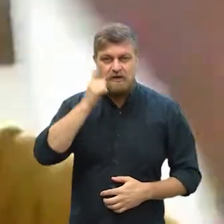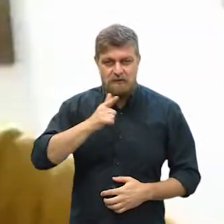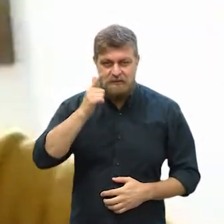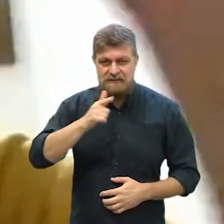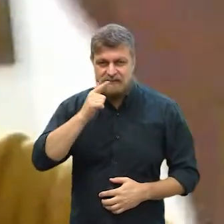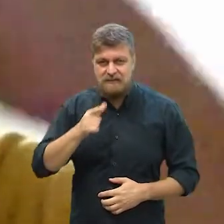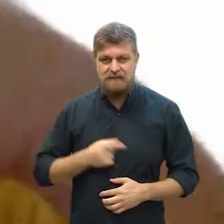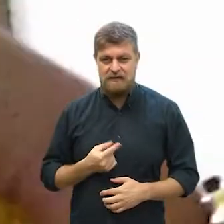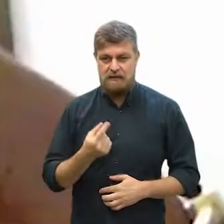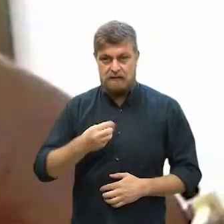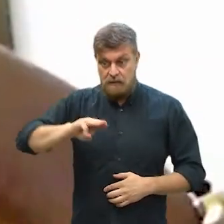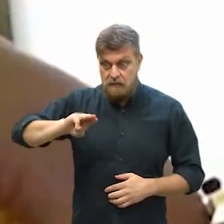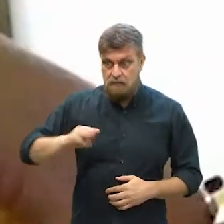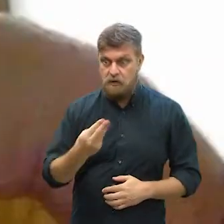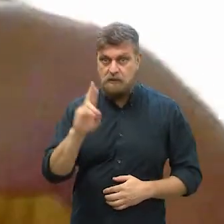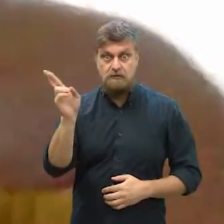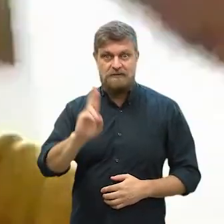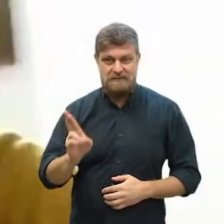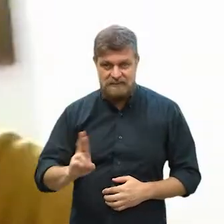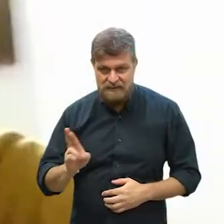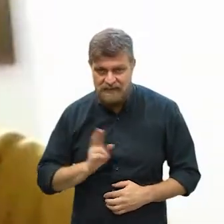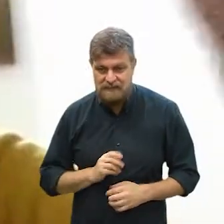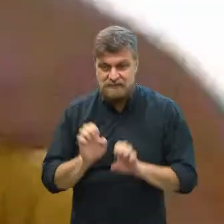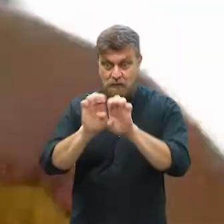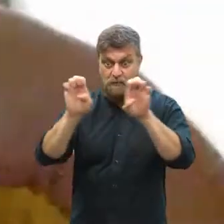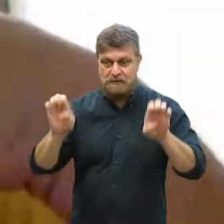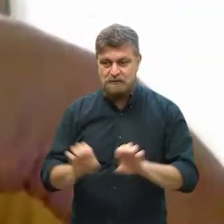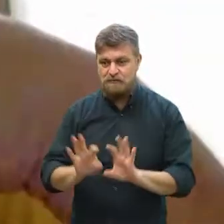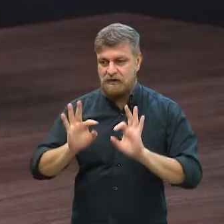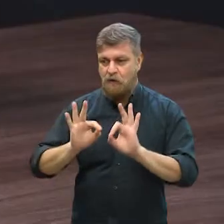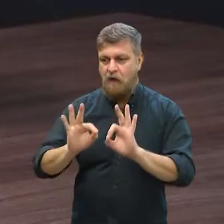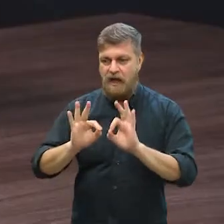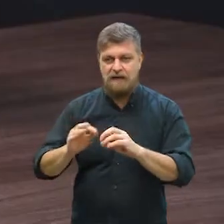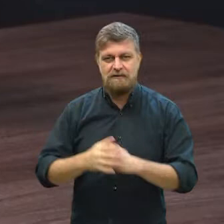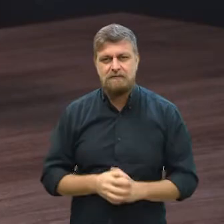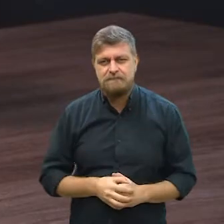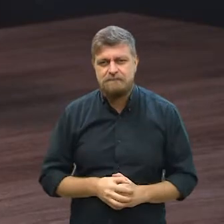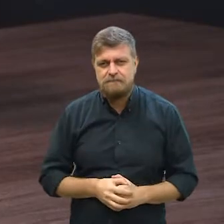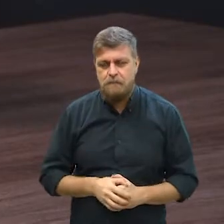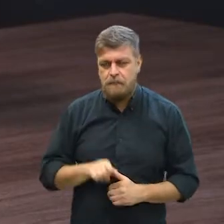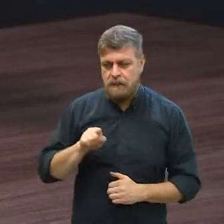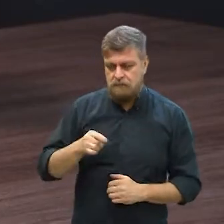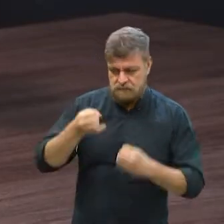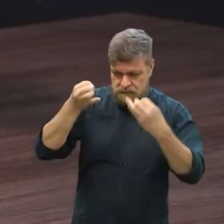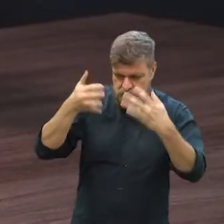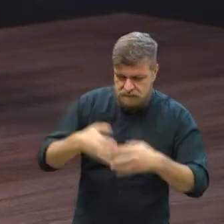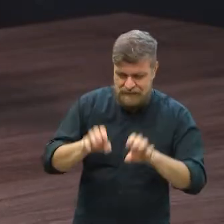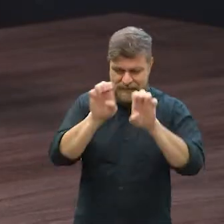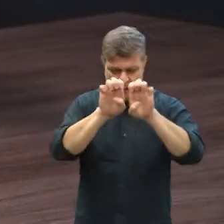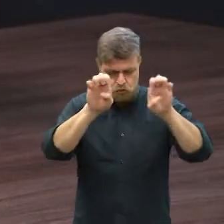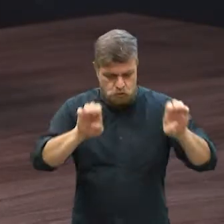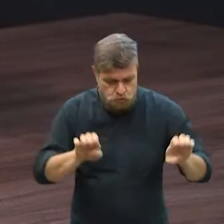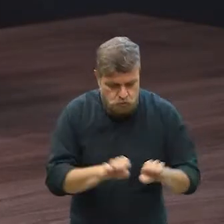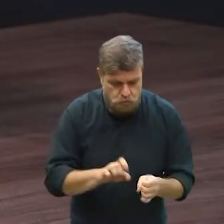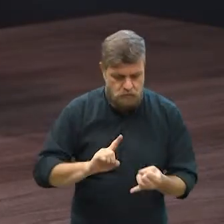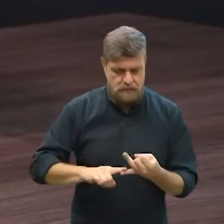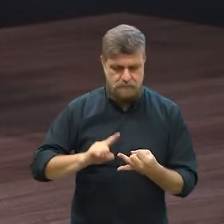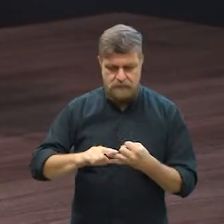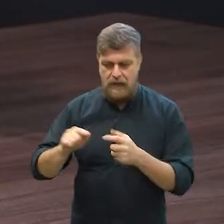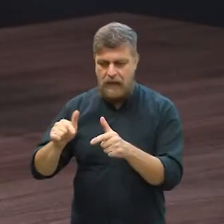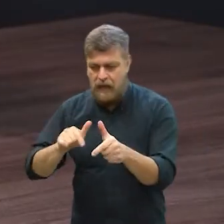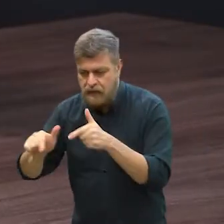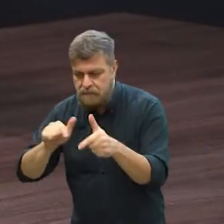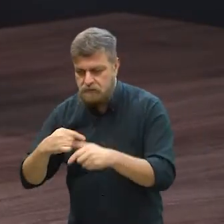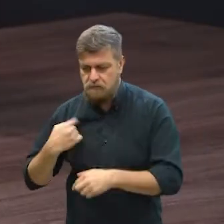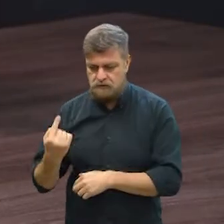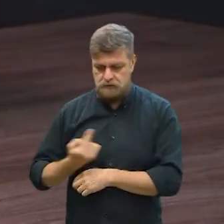alguns milhões de reais nesse mercado de uma forma bem estruturada. Você fala em estrutura, em emprego, tudo que quando a gente